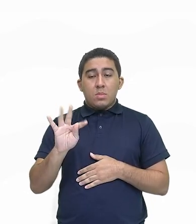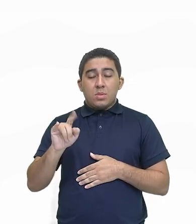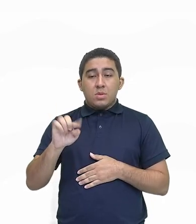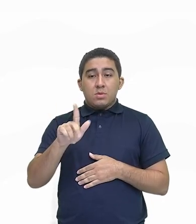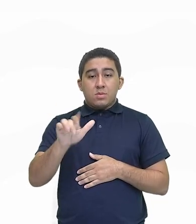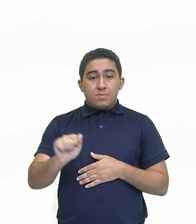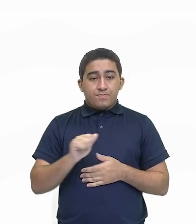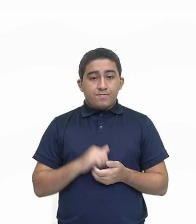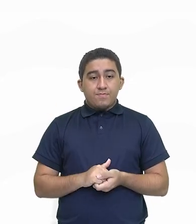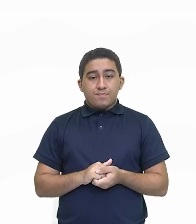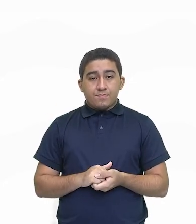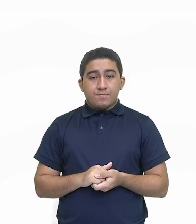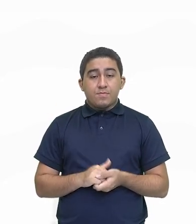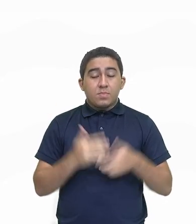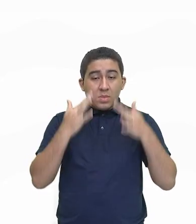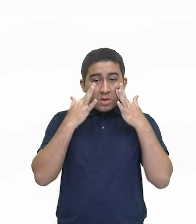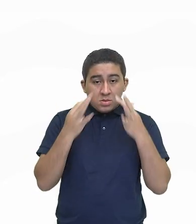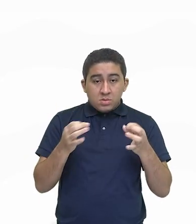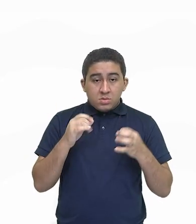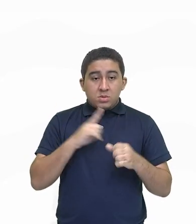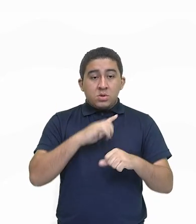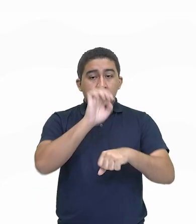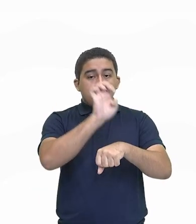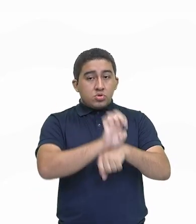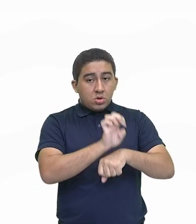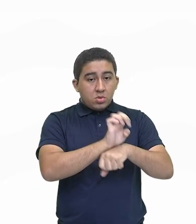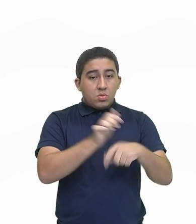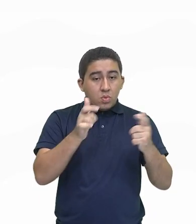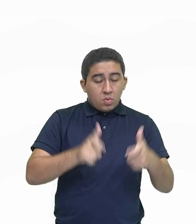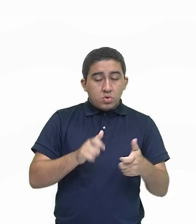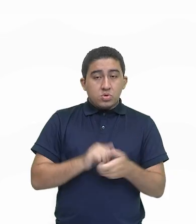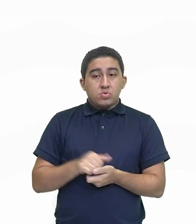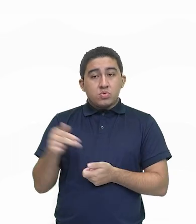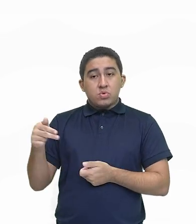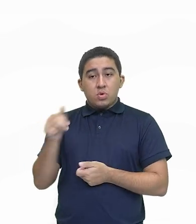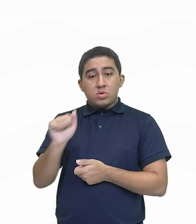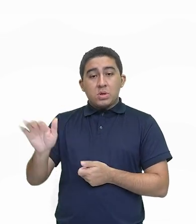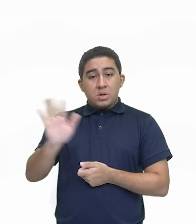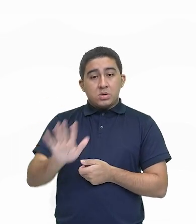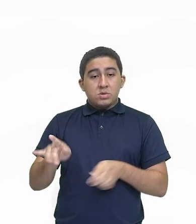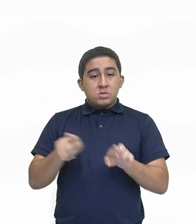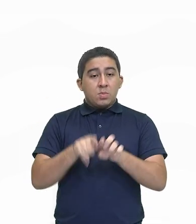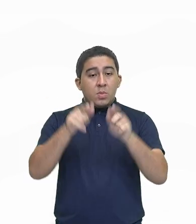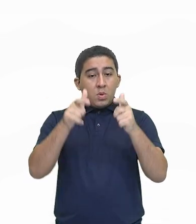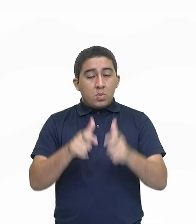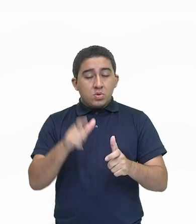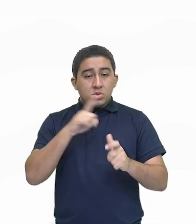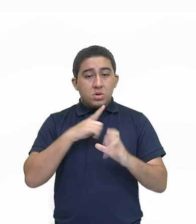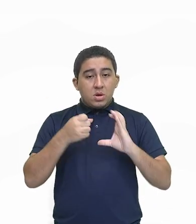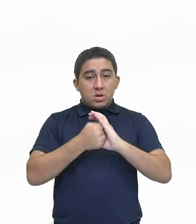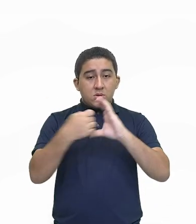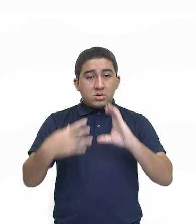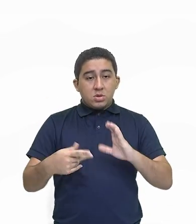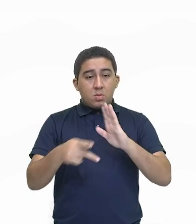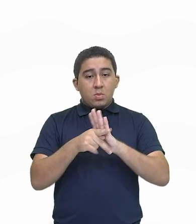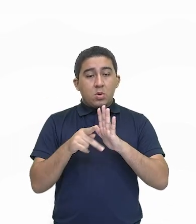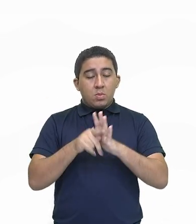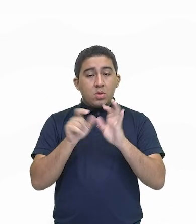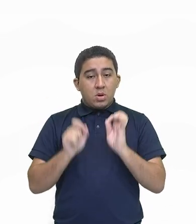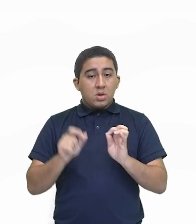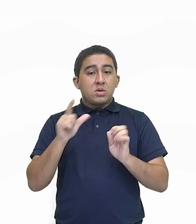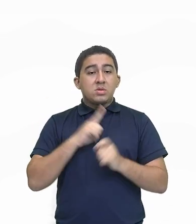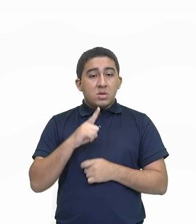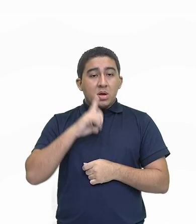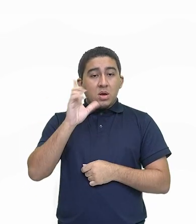que possui aí estados, né, do Nordeste, é onde está característica a presença